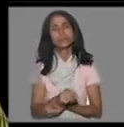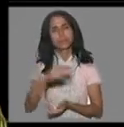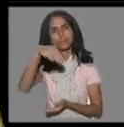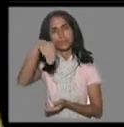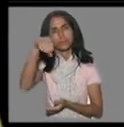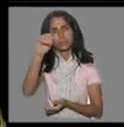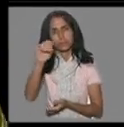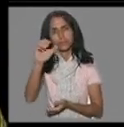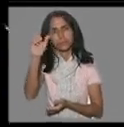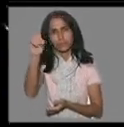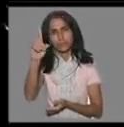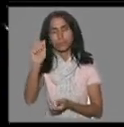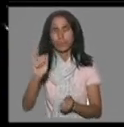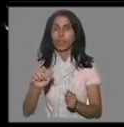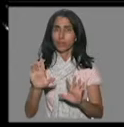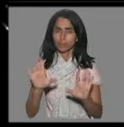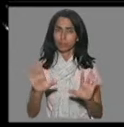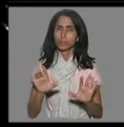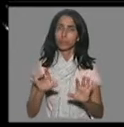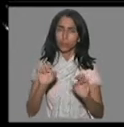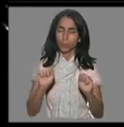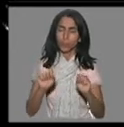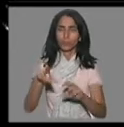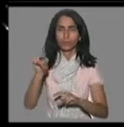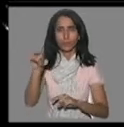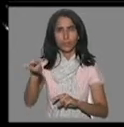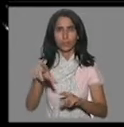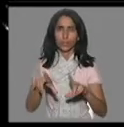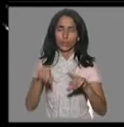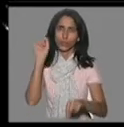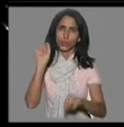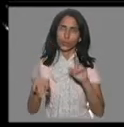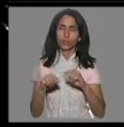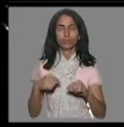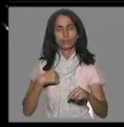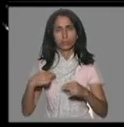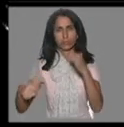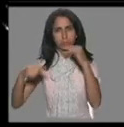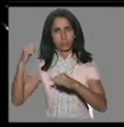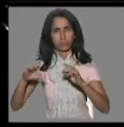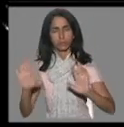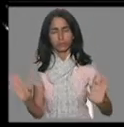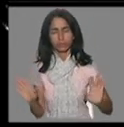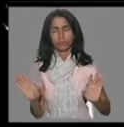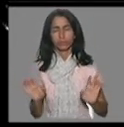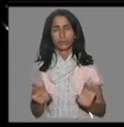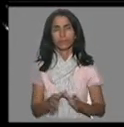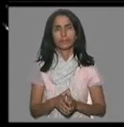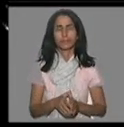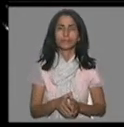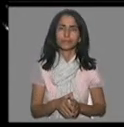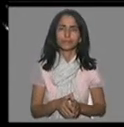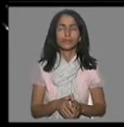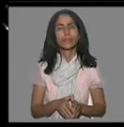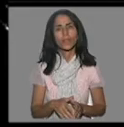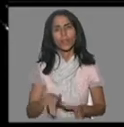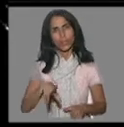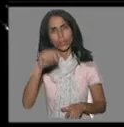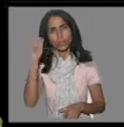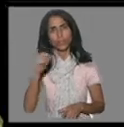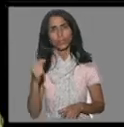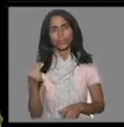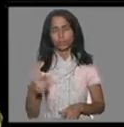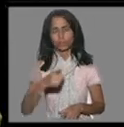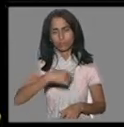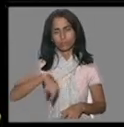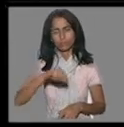moda tem um papel político desde que você escolha atuar politicamente através da moda que você faz. E essa é uma escolha que a